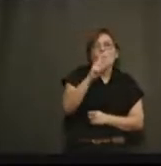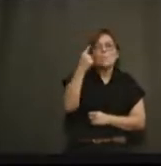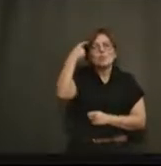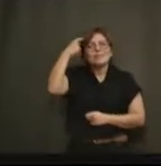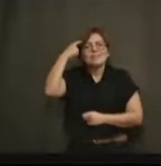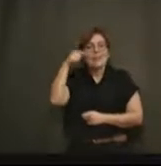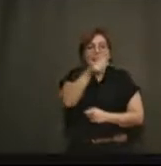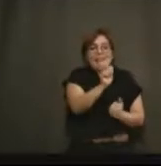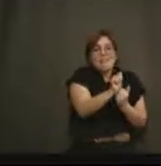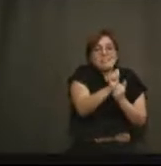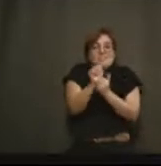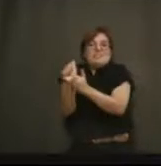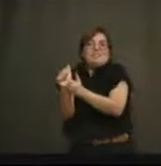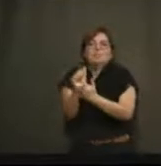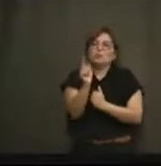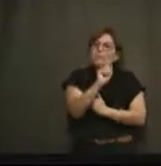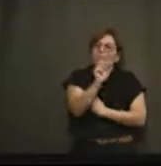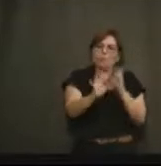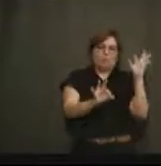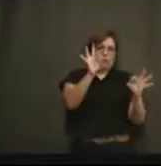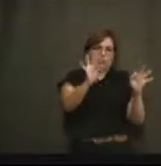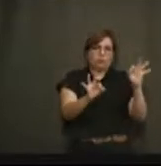algum sentido, porque não seria justo.